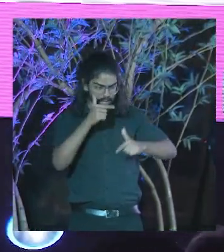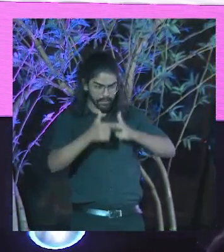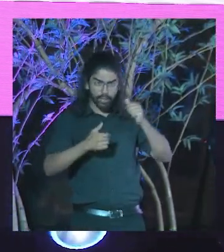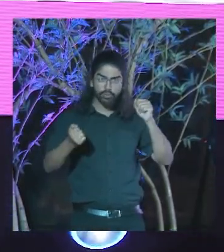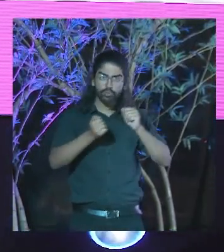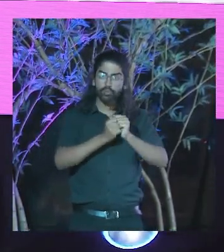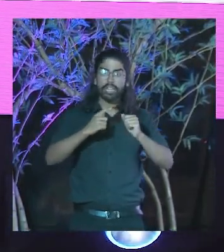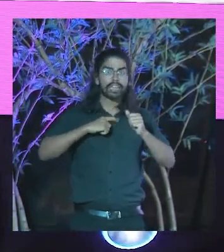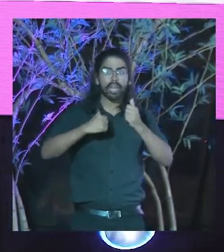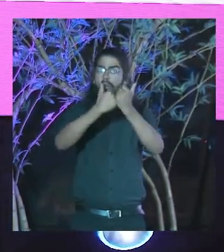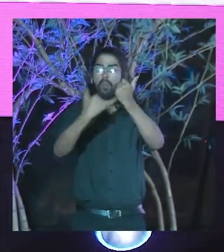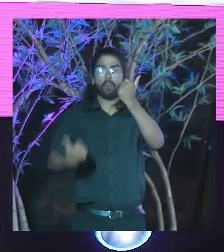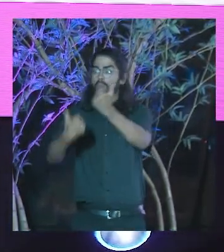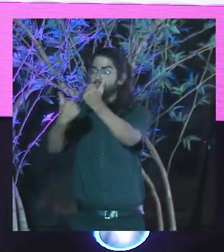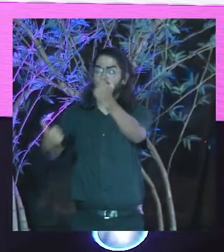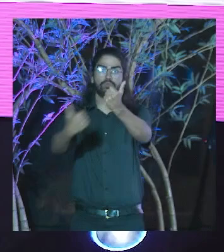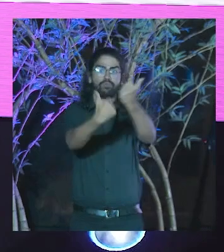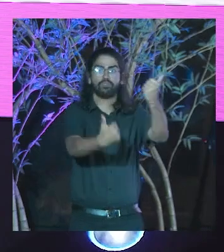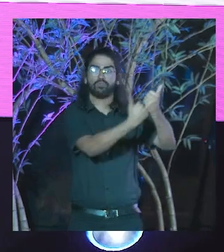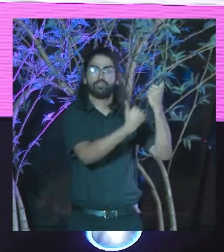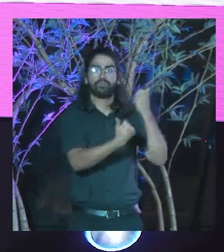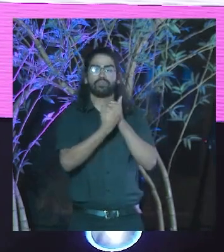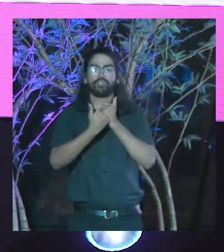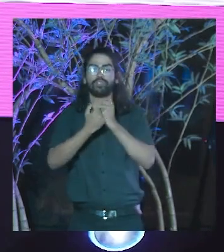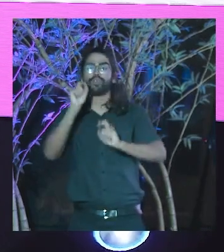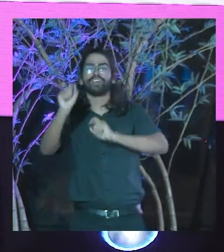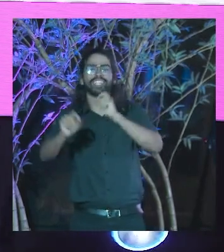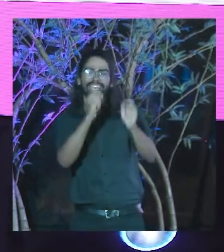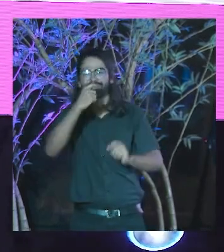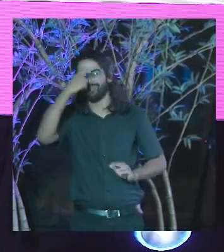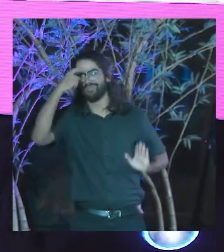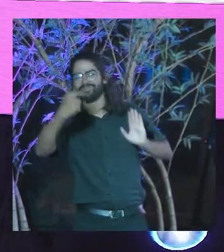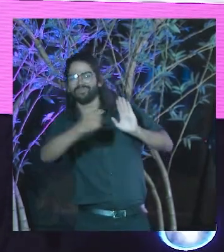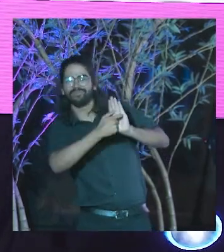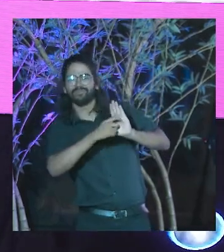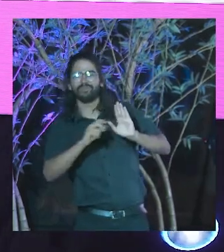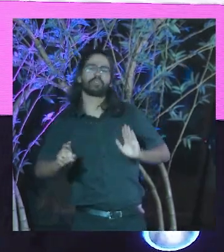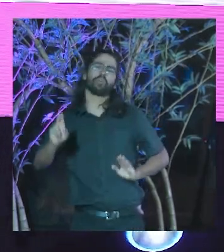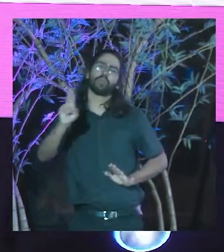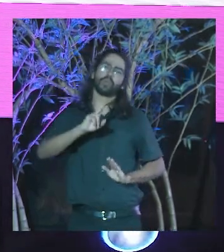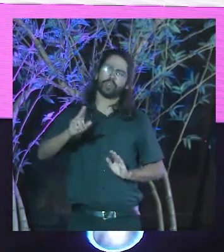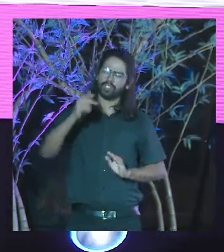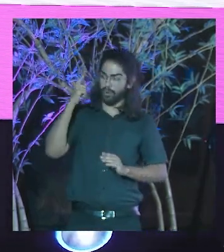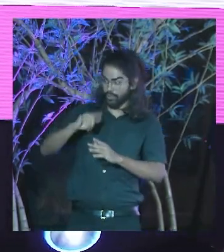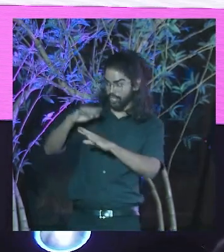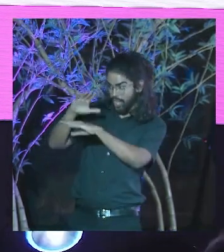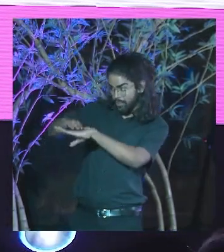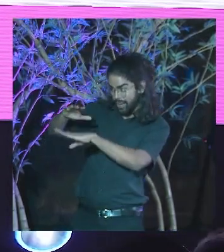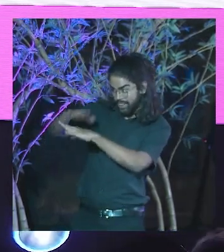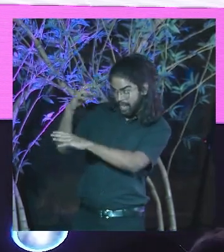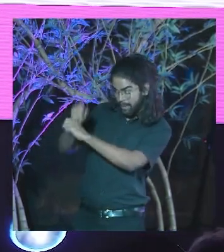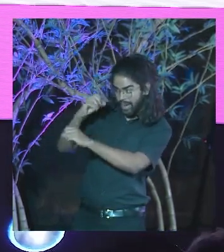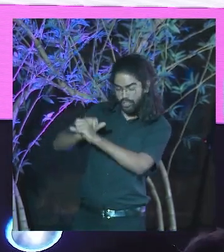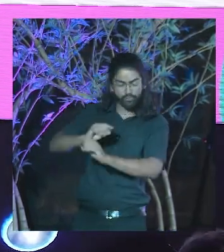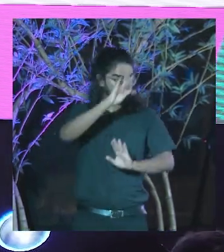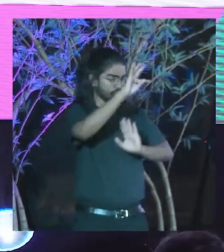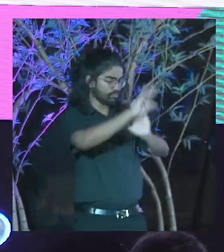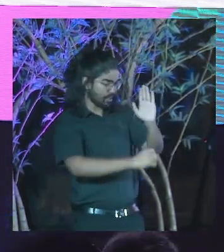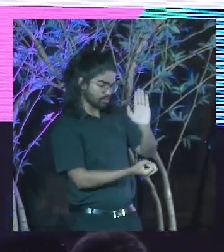monte de assistente artificial. Eles usam assistentes para fazer cálculos, produzir